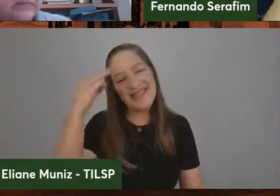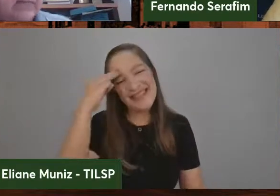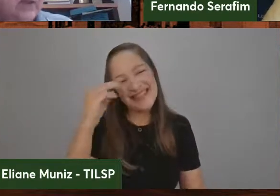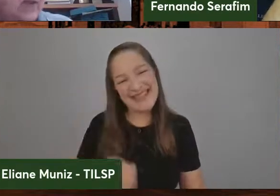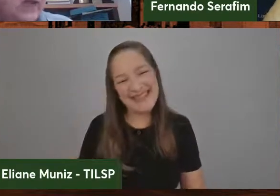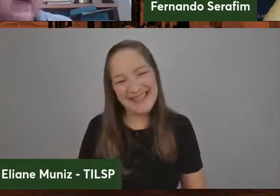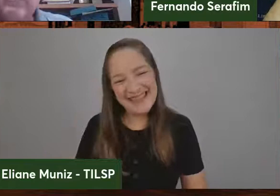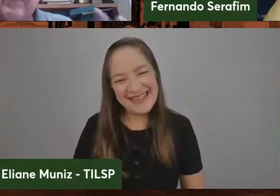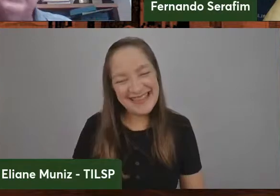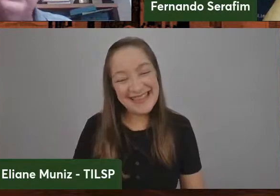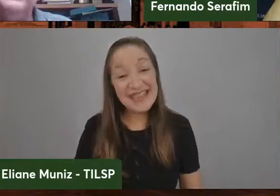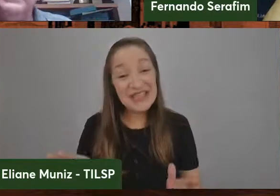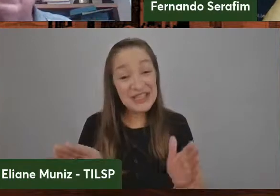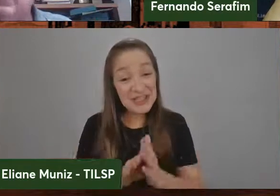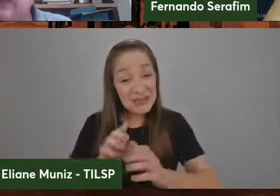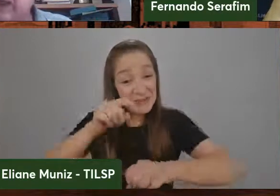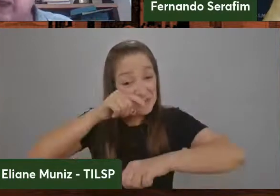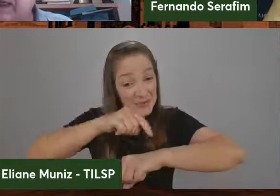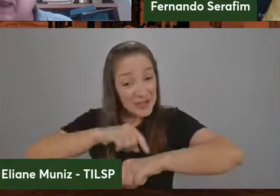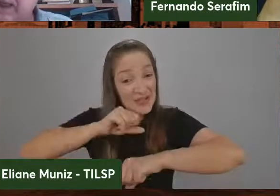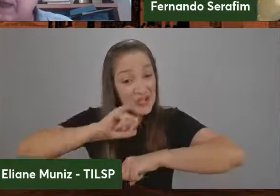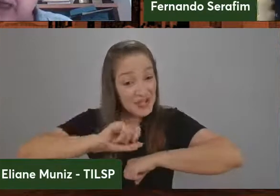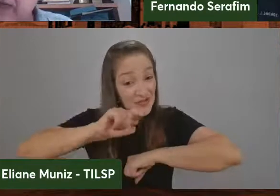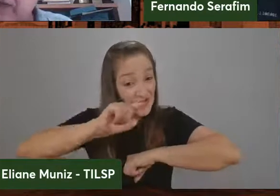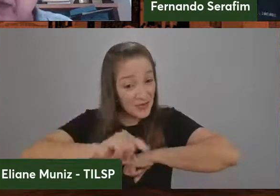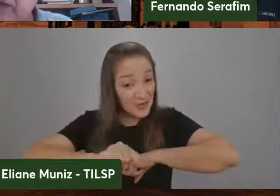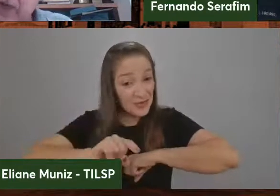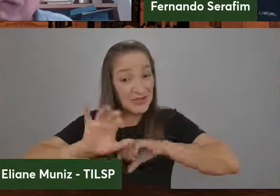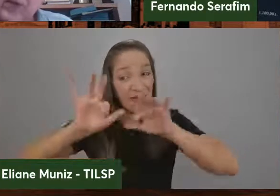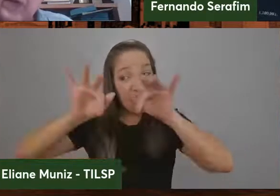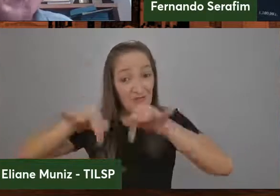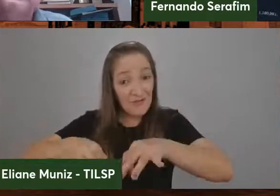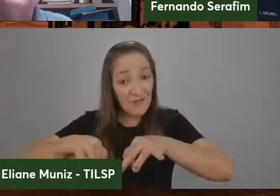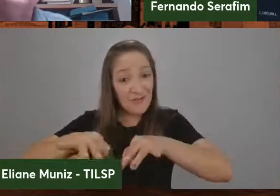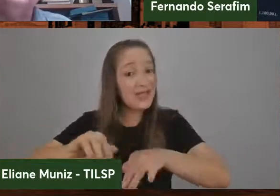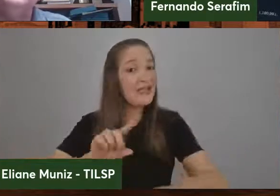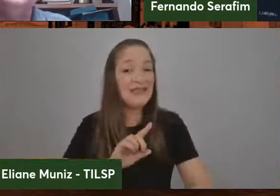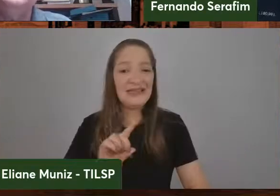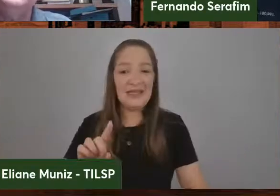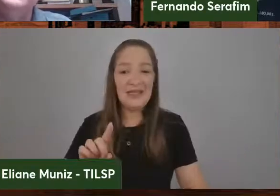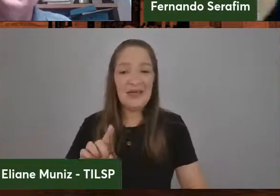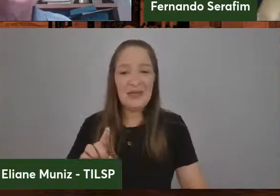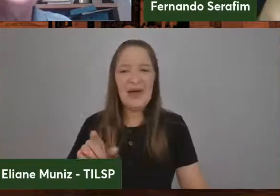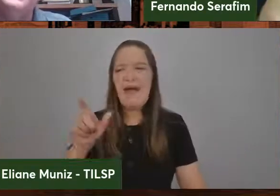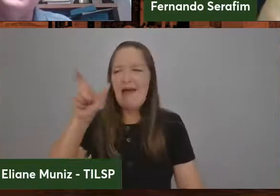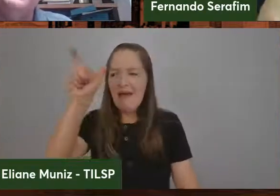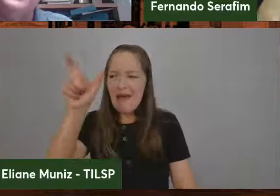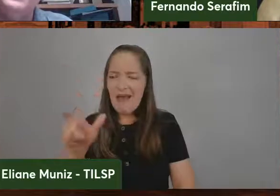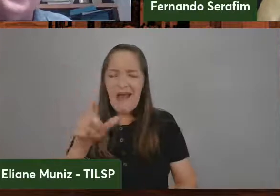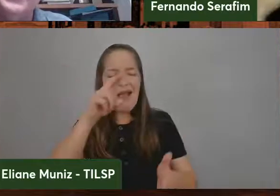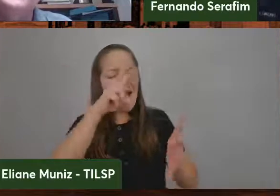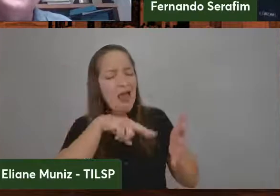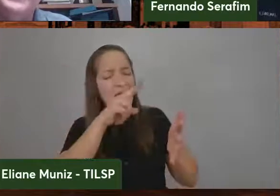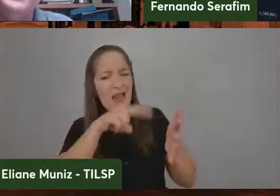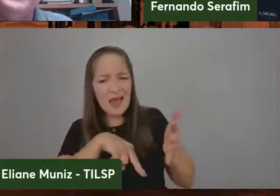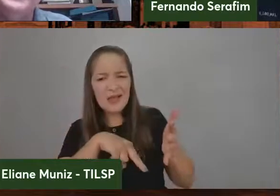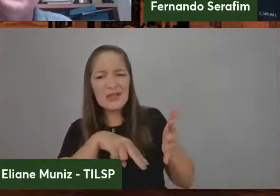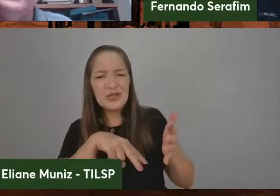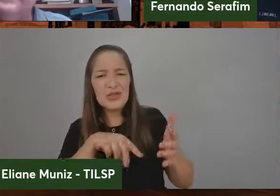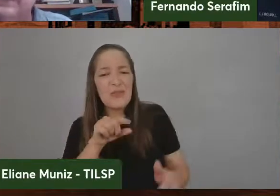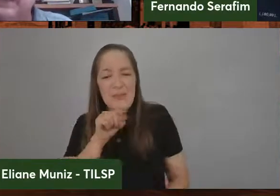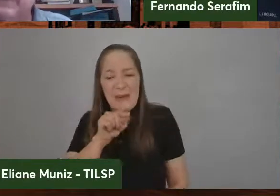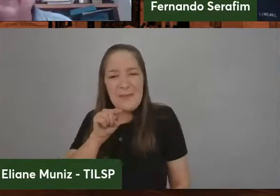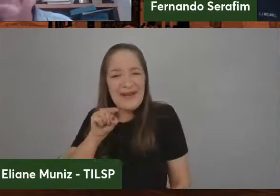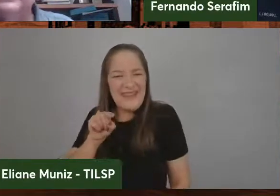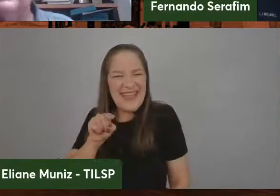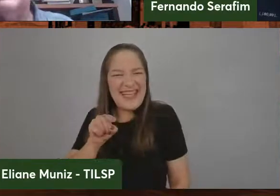não colocar um ponto final e deixar que o leitor coloque o ponto dele, ou os três pontos, ou as reticências